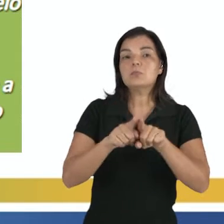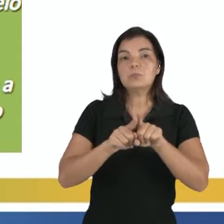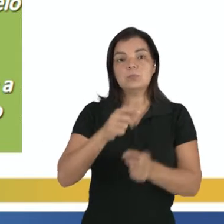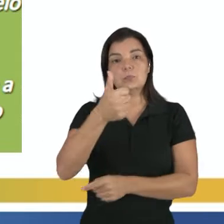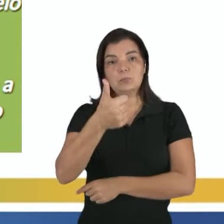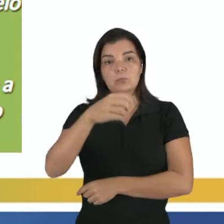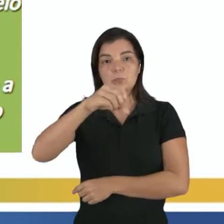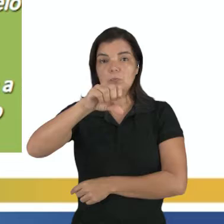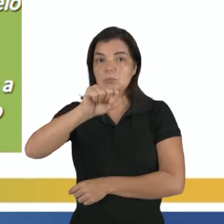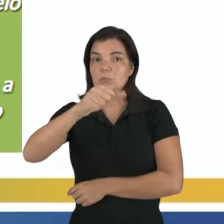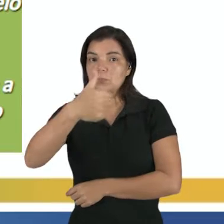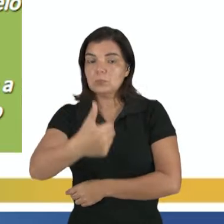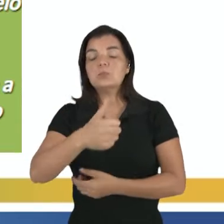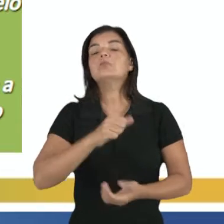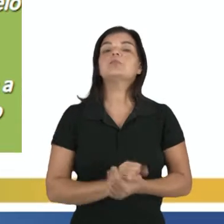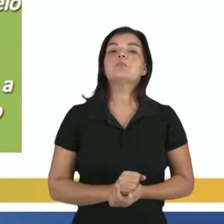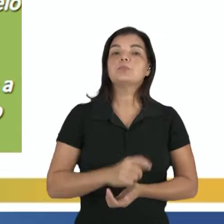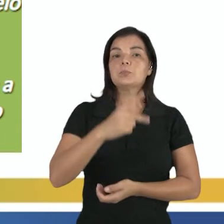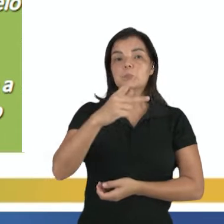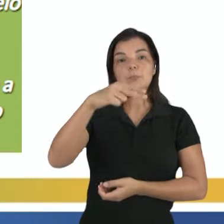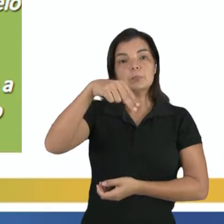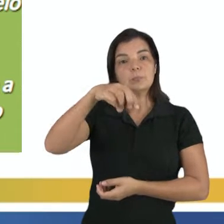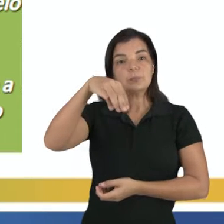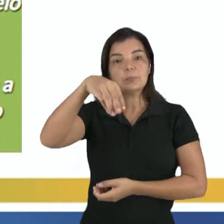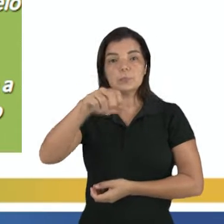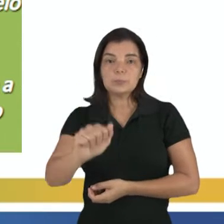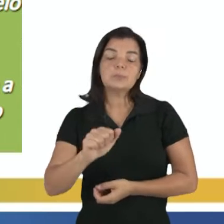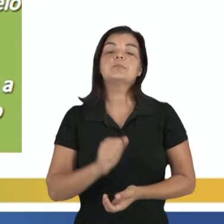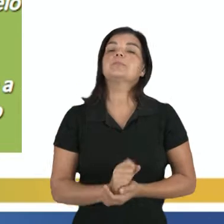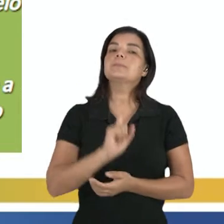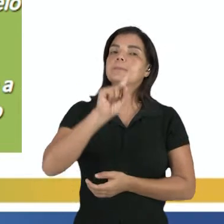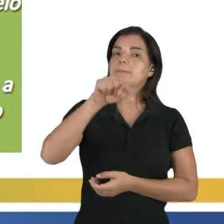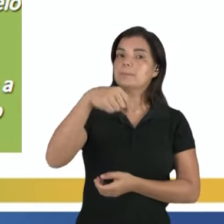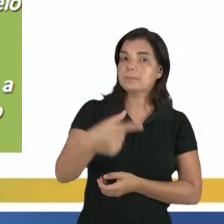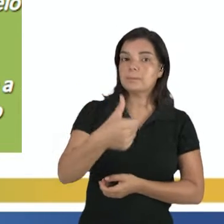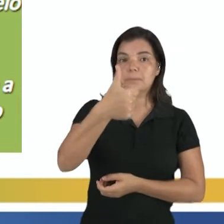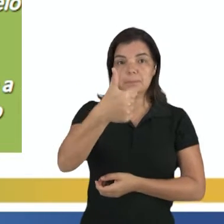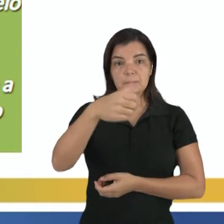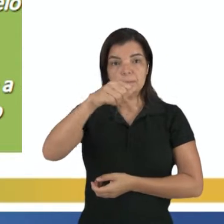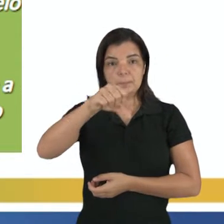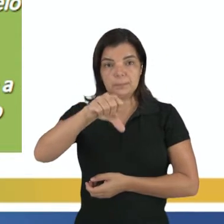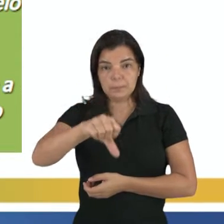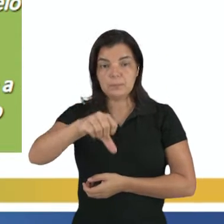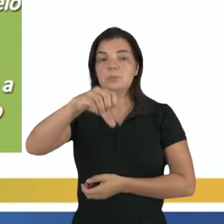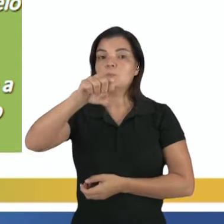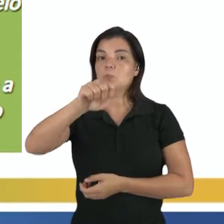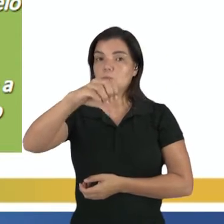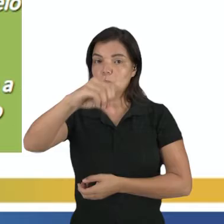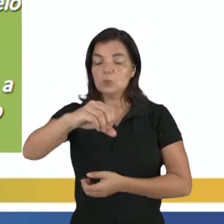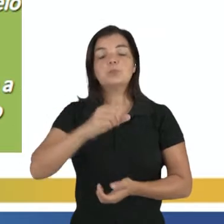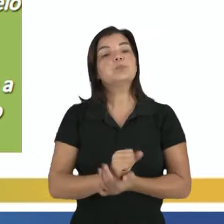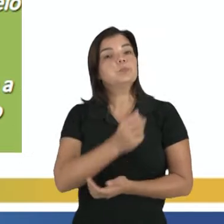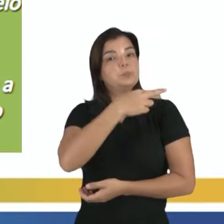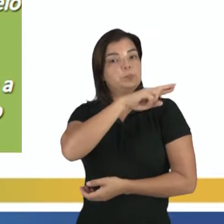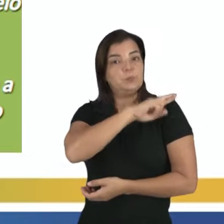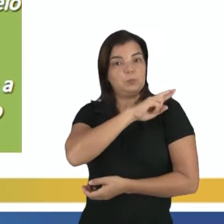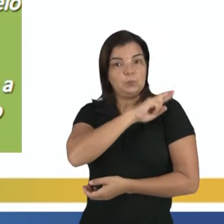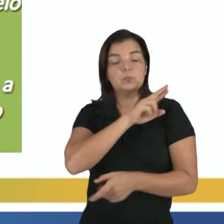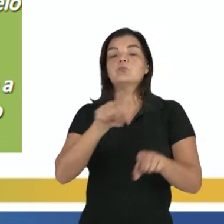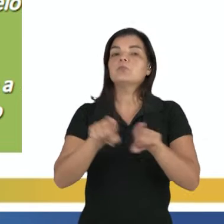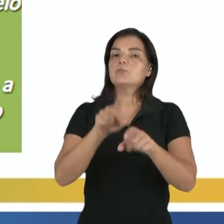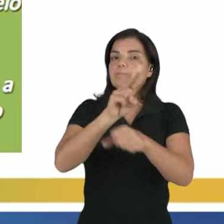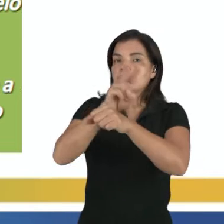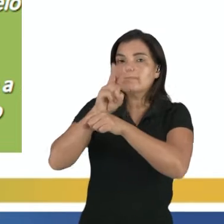em 1981, que é o PNMA. A partir de 1989, essa responsabilidade de gestão das unidades